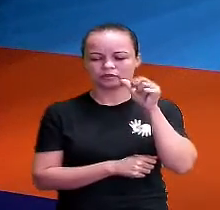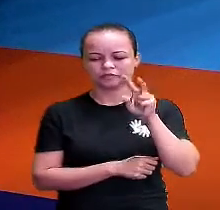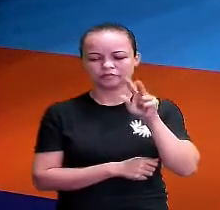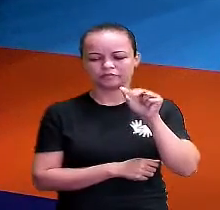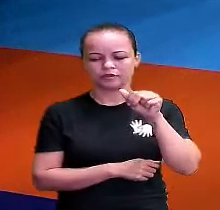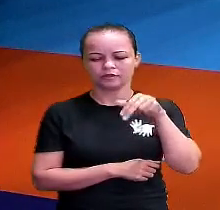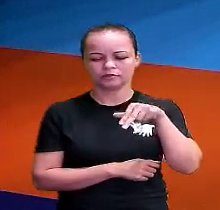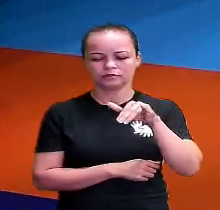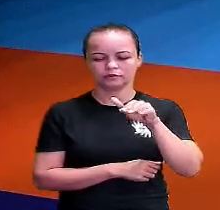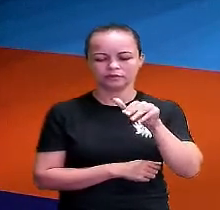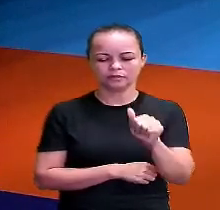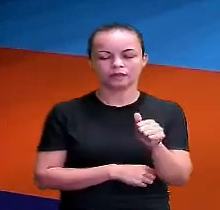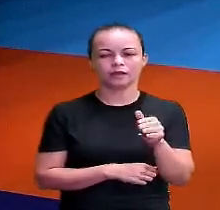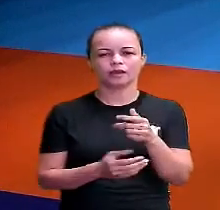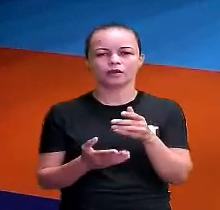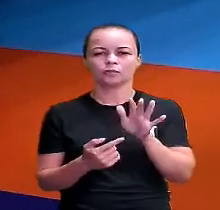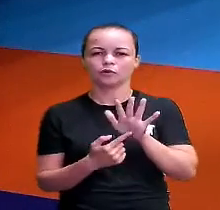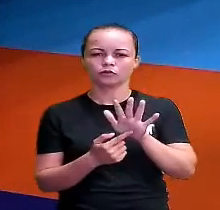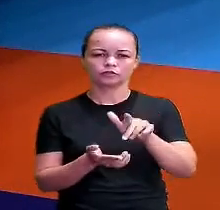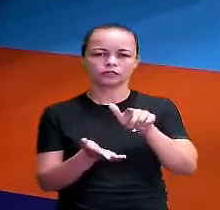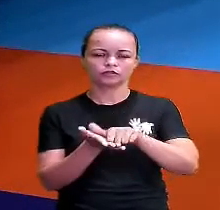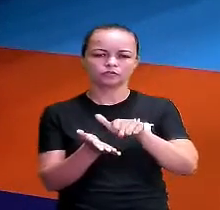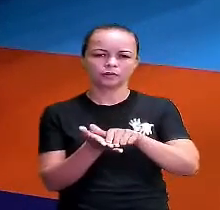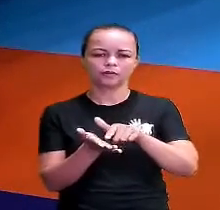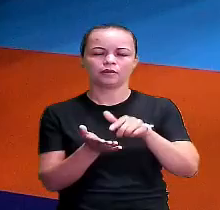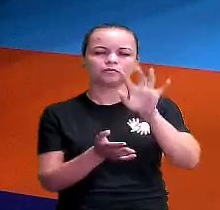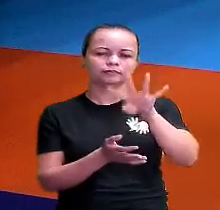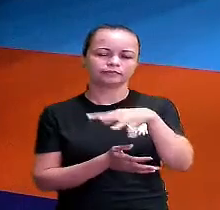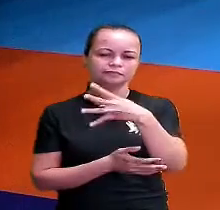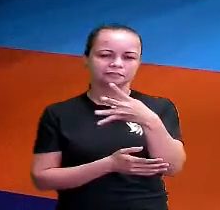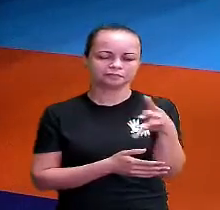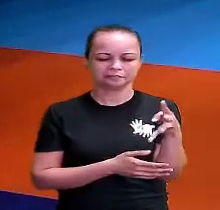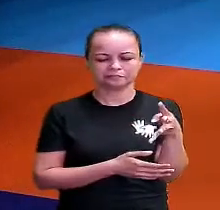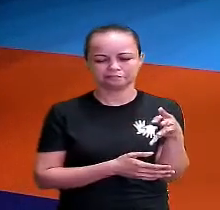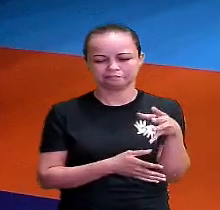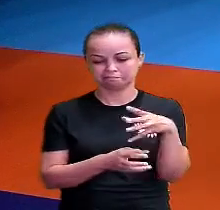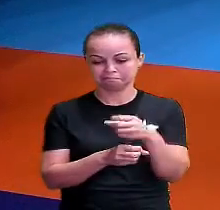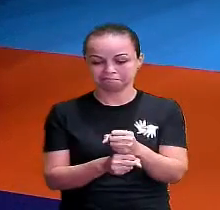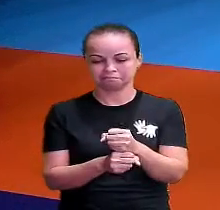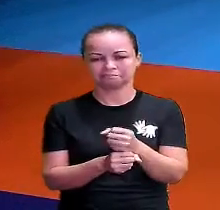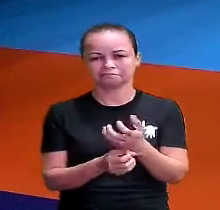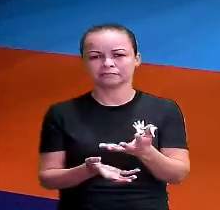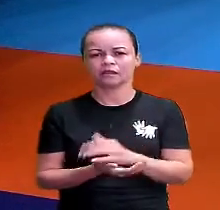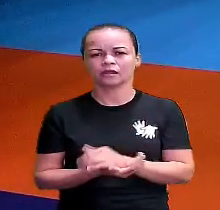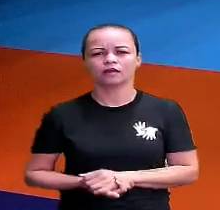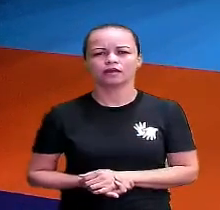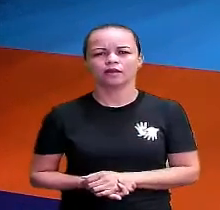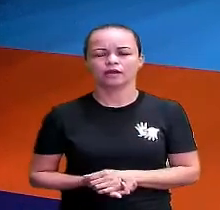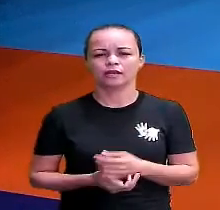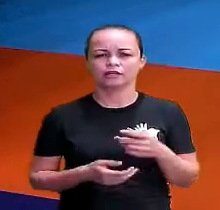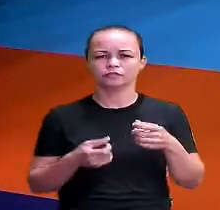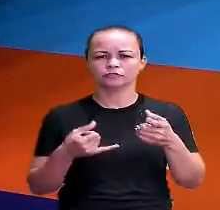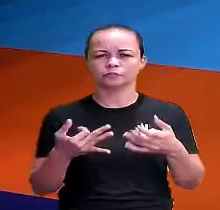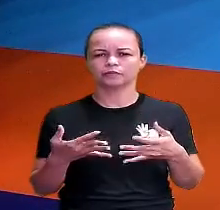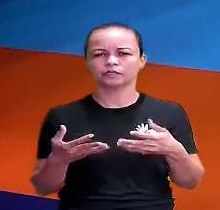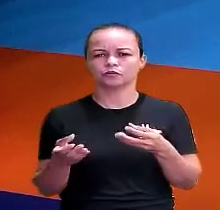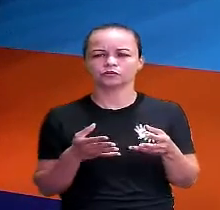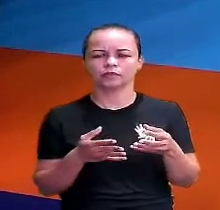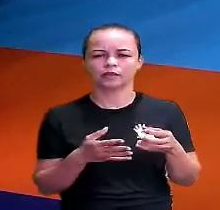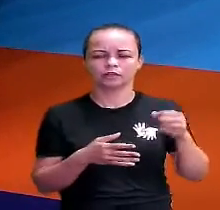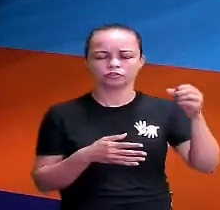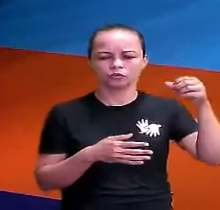considerando os valores das continhas mostradas na tabela? Ele não disse assim, quanto é que ela gastou com